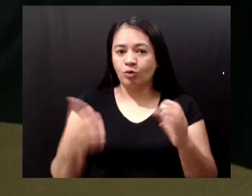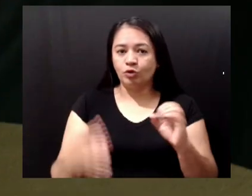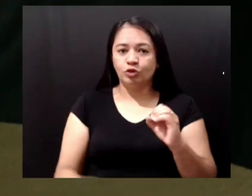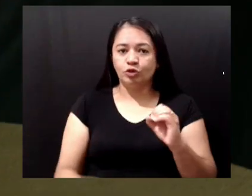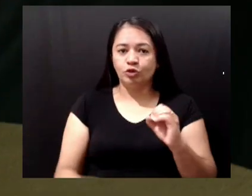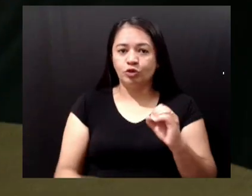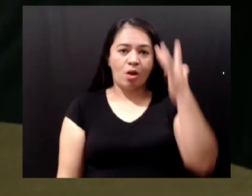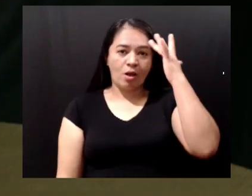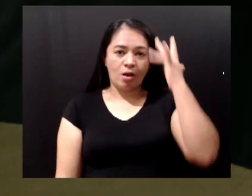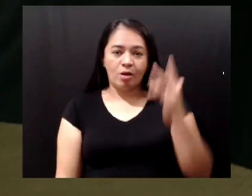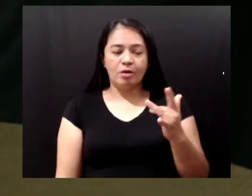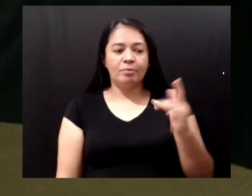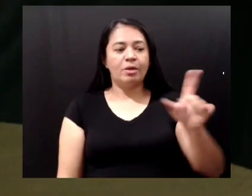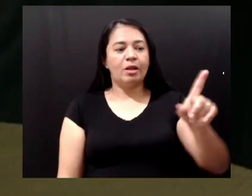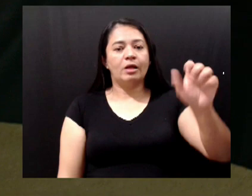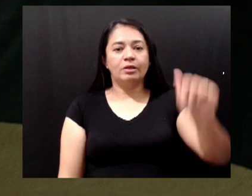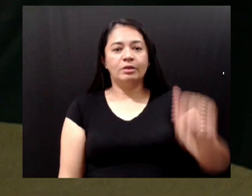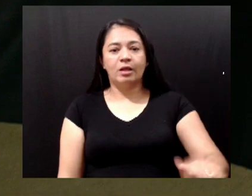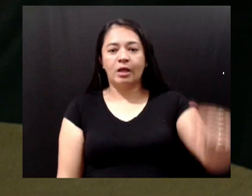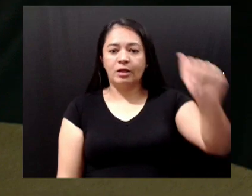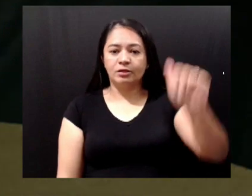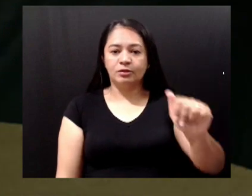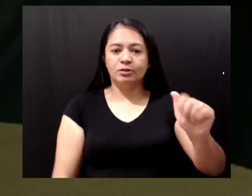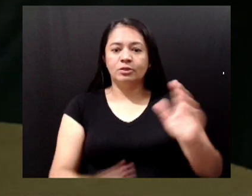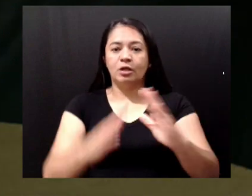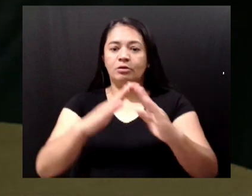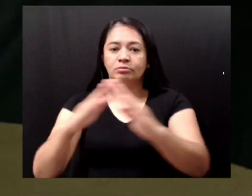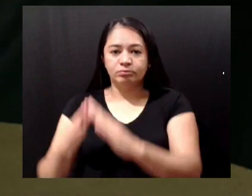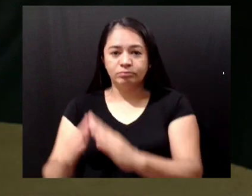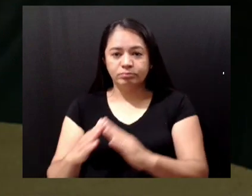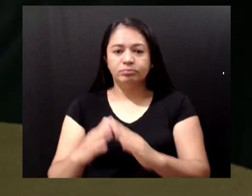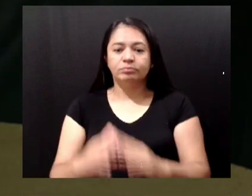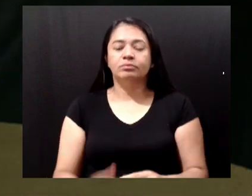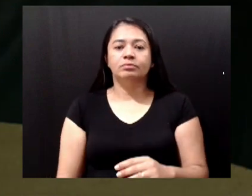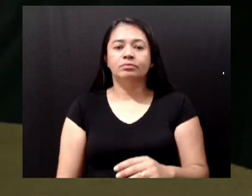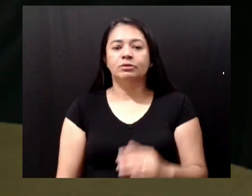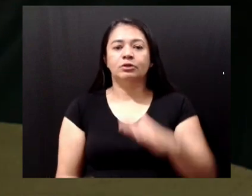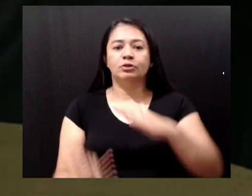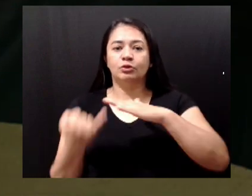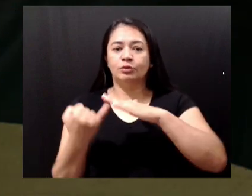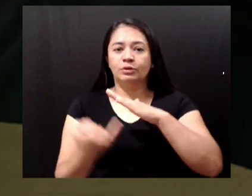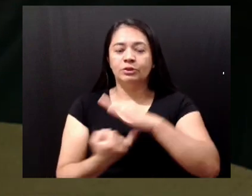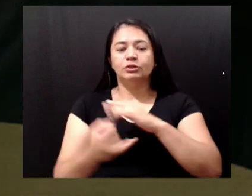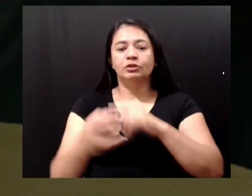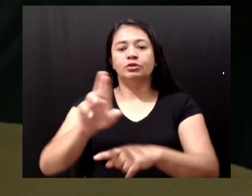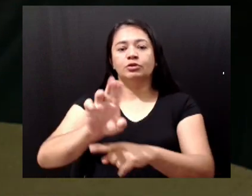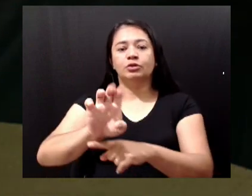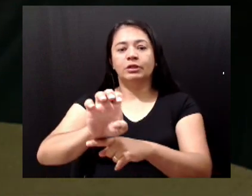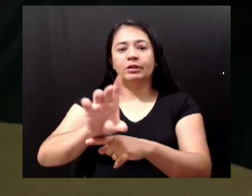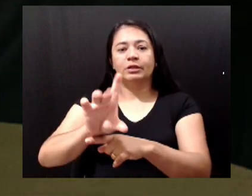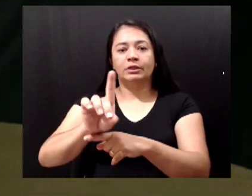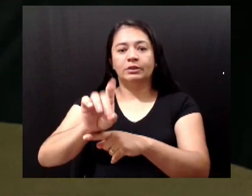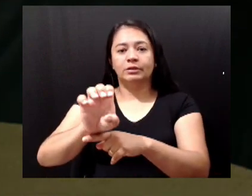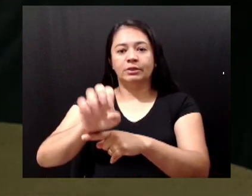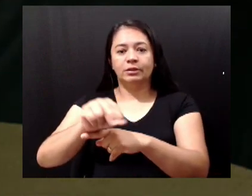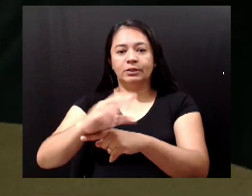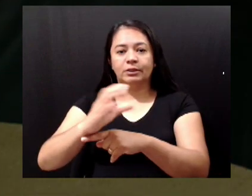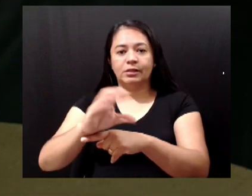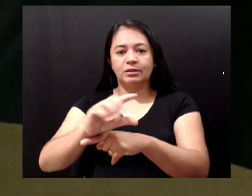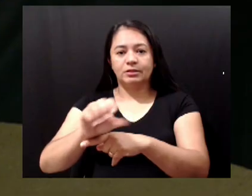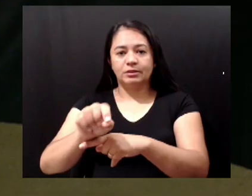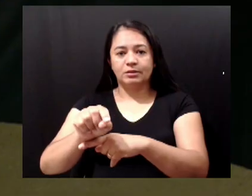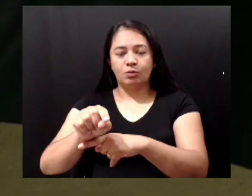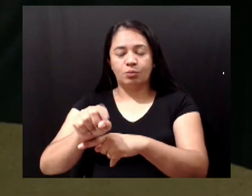Moradores do Jardim Irmão Sigriste, tá? No Instituto Redenção Unidade 1, para fazer aí a inscrição